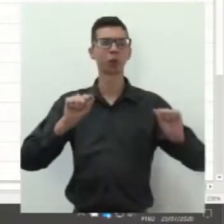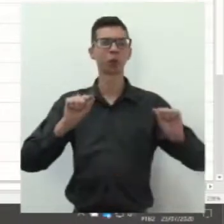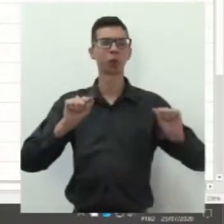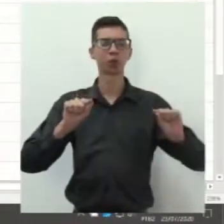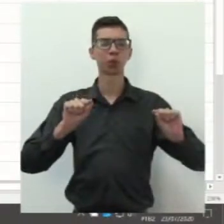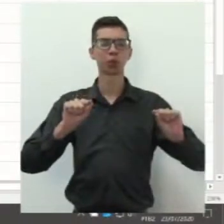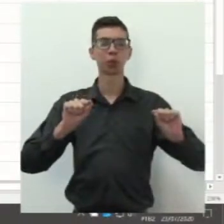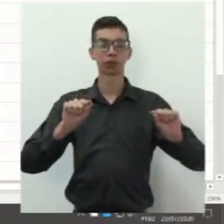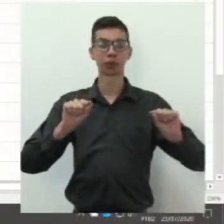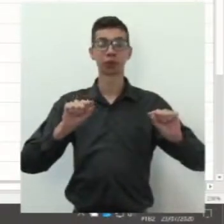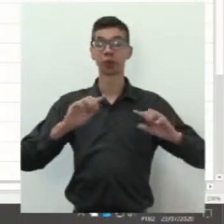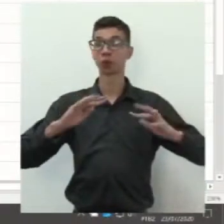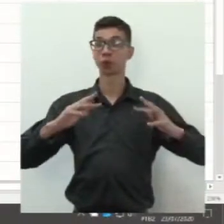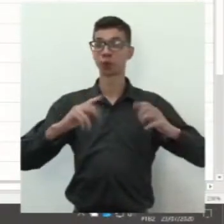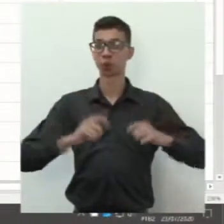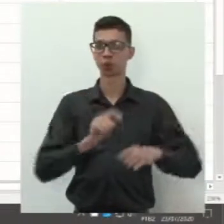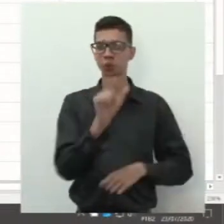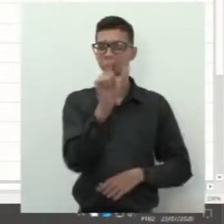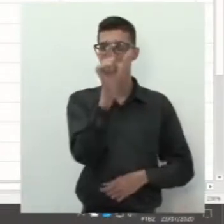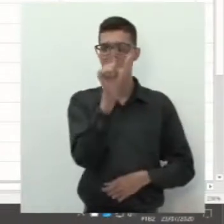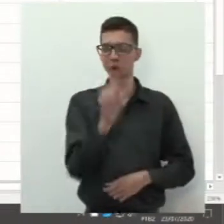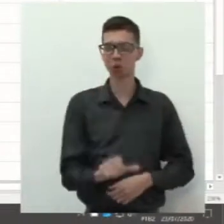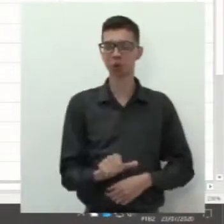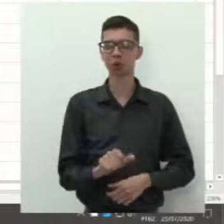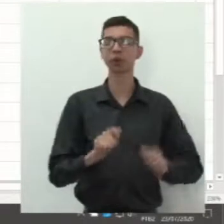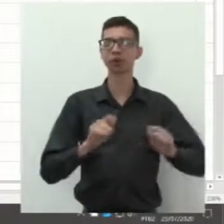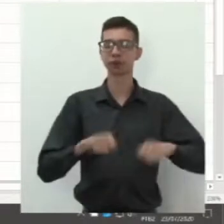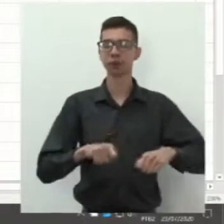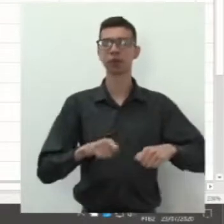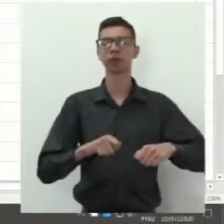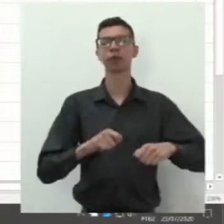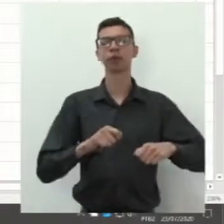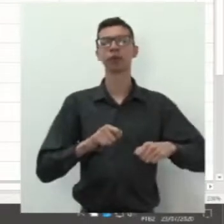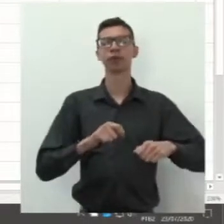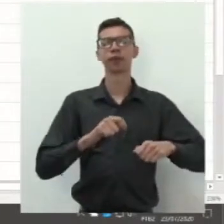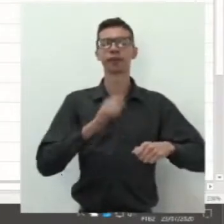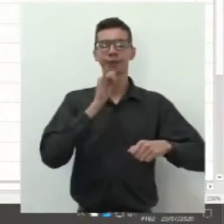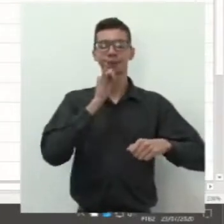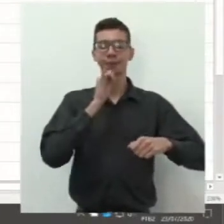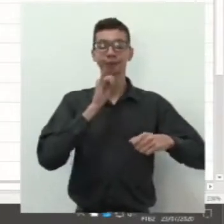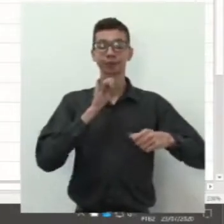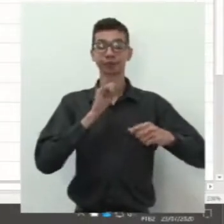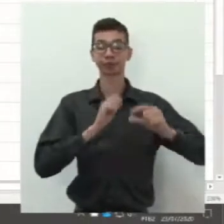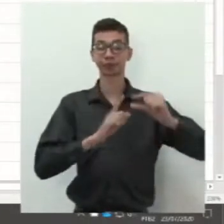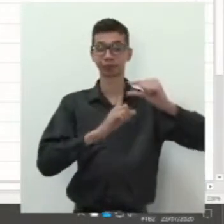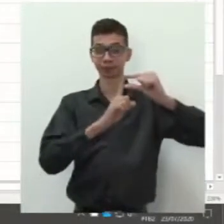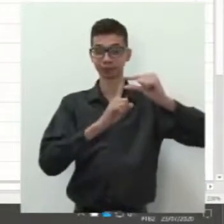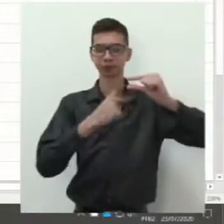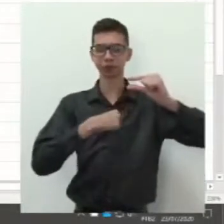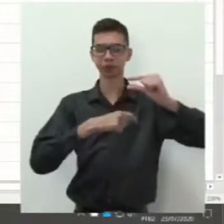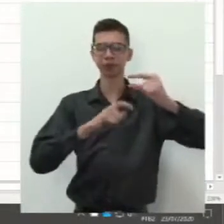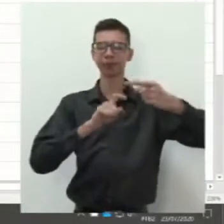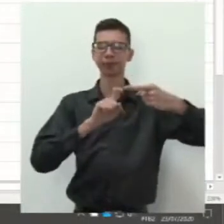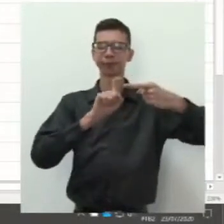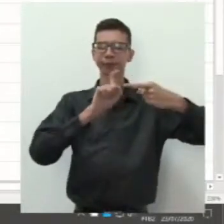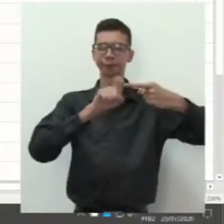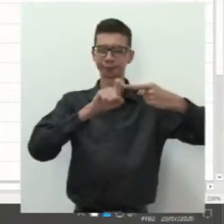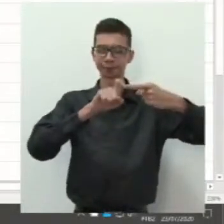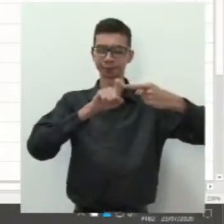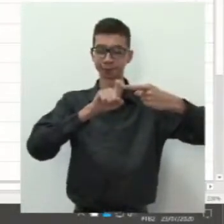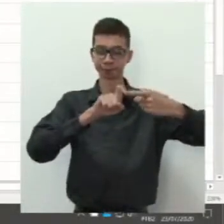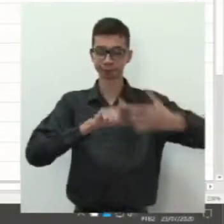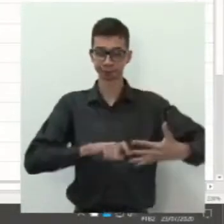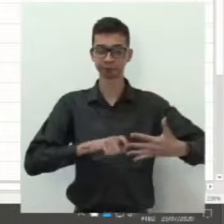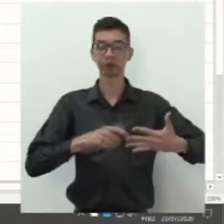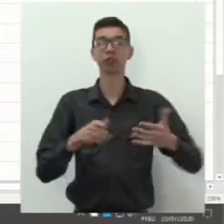seleciono a coluna toda, ou seleciono o conjunto de dados que eu quero classificar. E aí eu tenho aqui, ó, classificar e